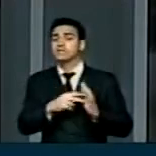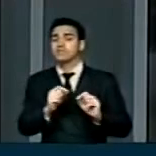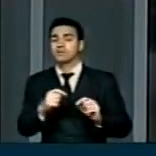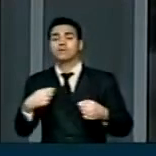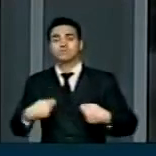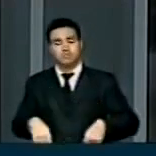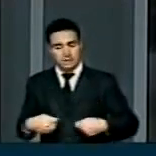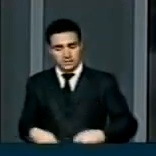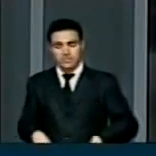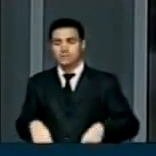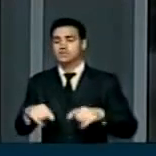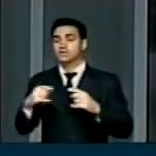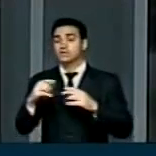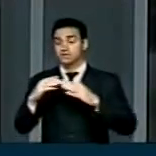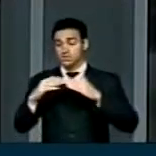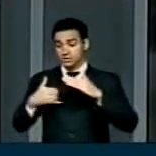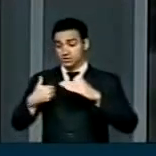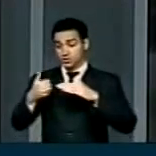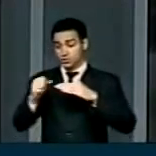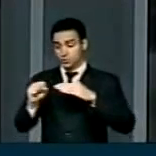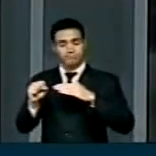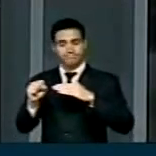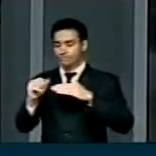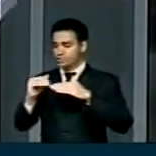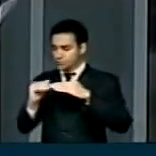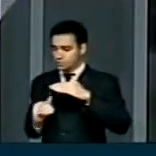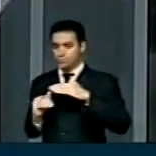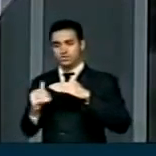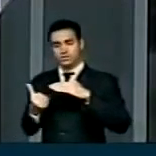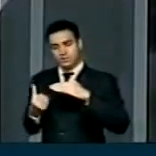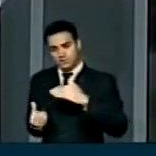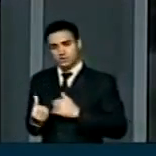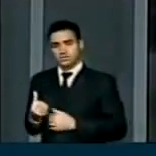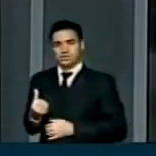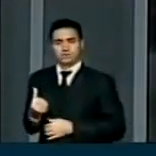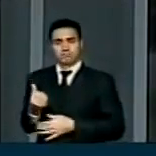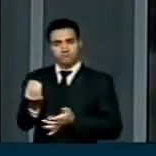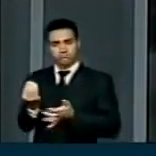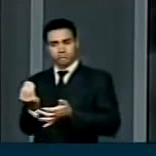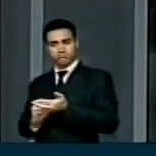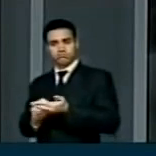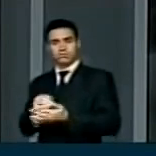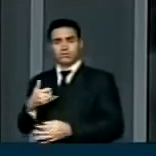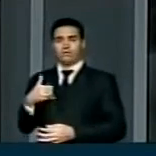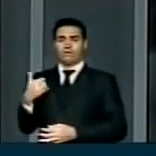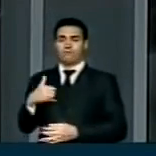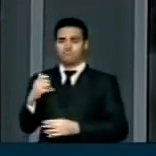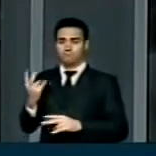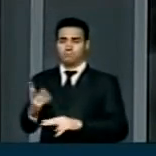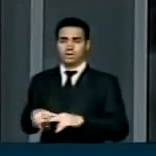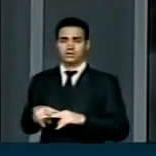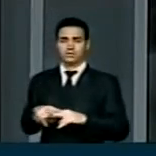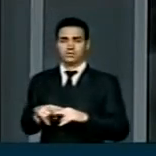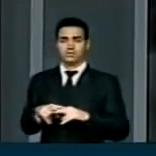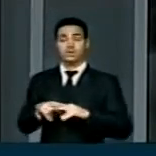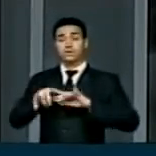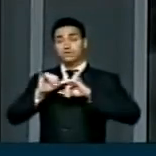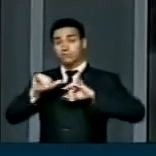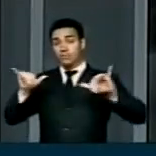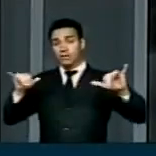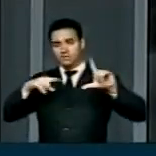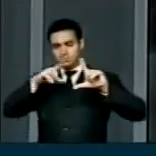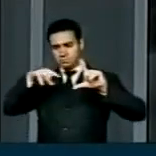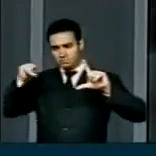da redução da maioridade penal de 18 para 16 anos. Os dados